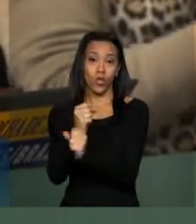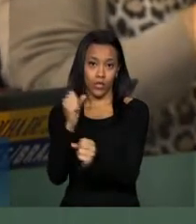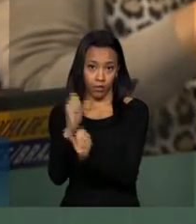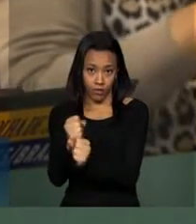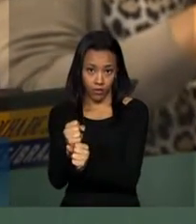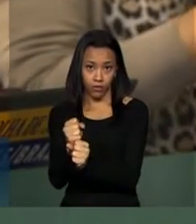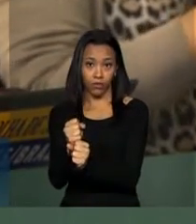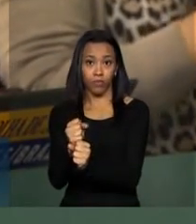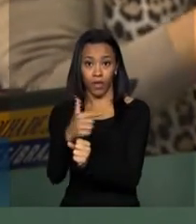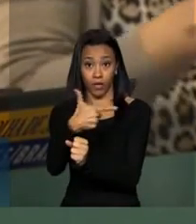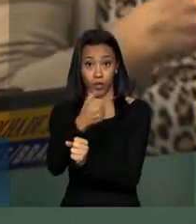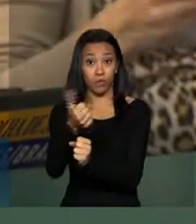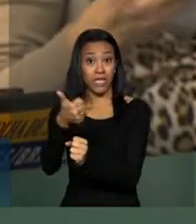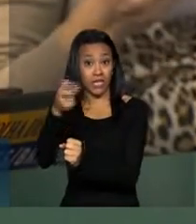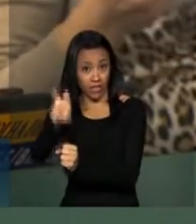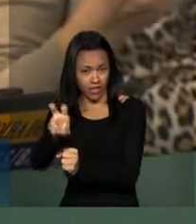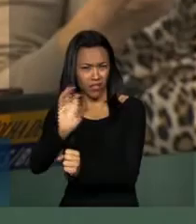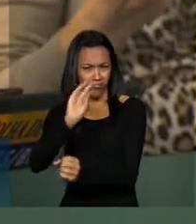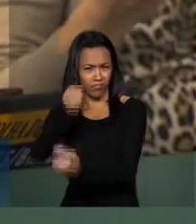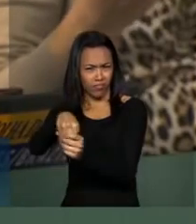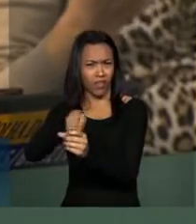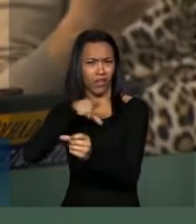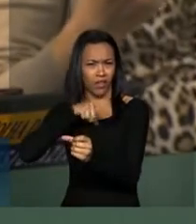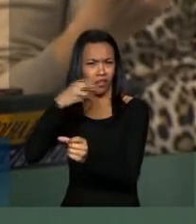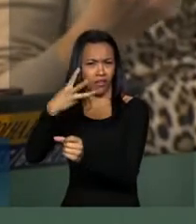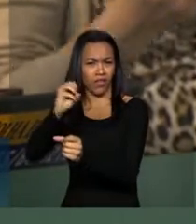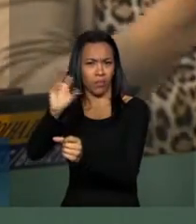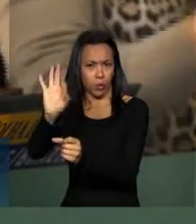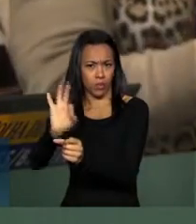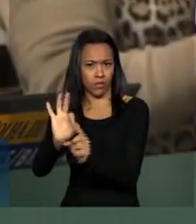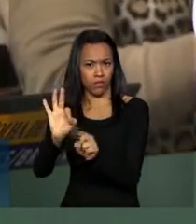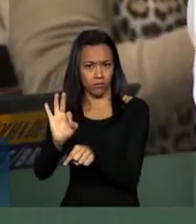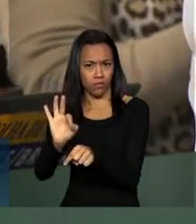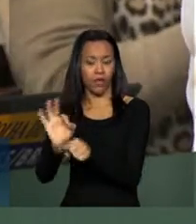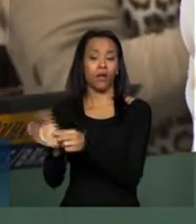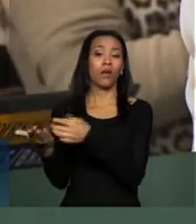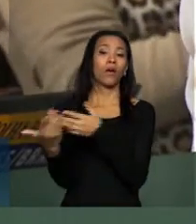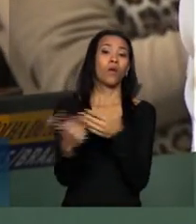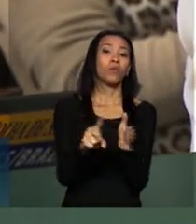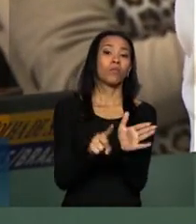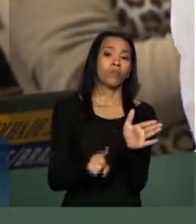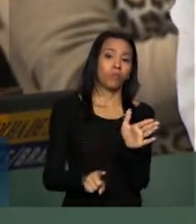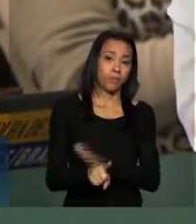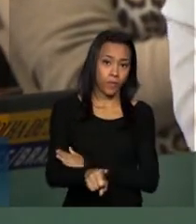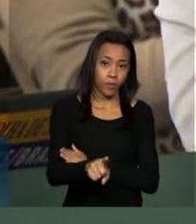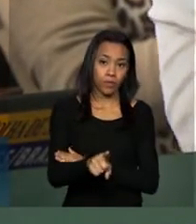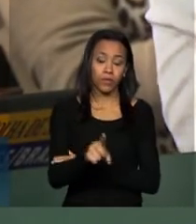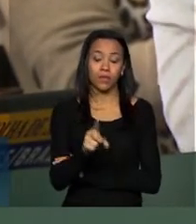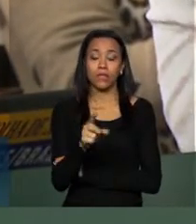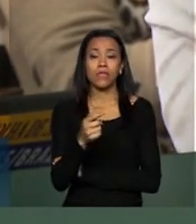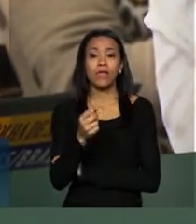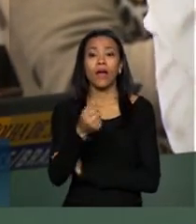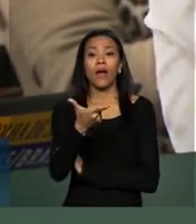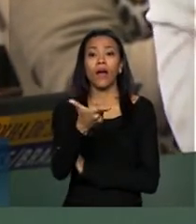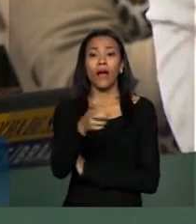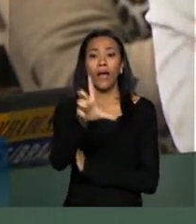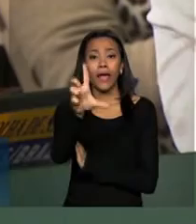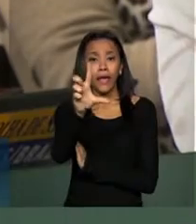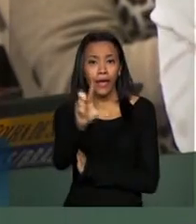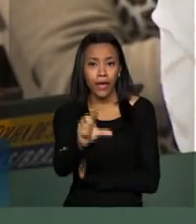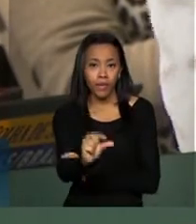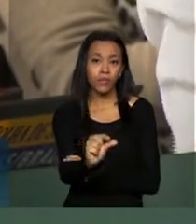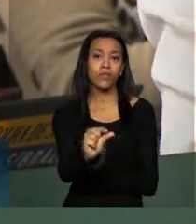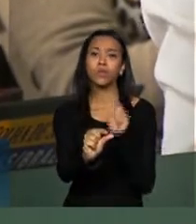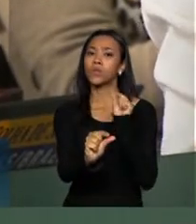já contempla os 30%? E eu queria perguntar para o senhor a questão da redução do acúmulo do crédito.